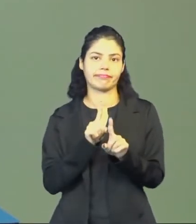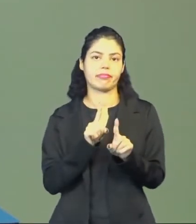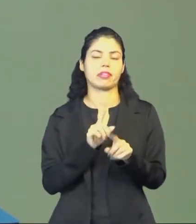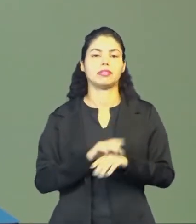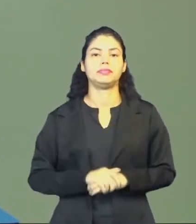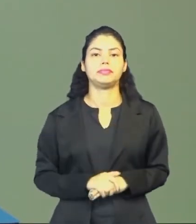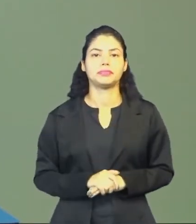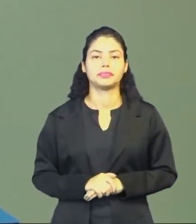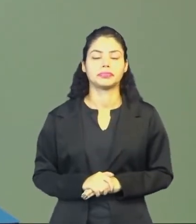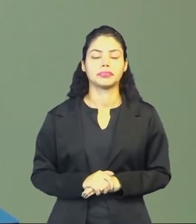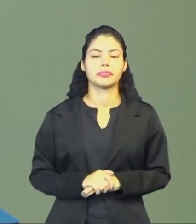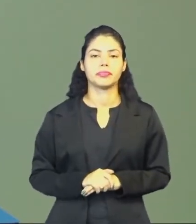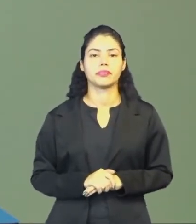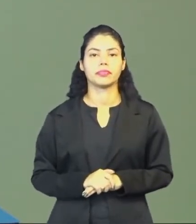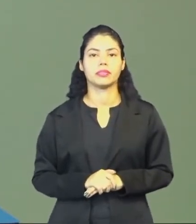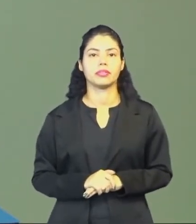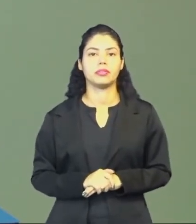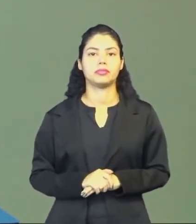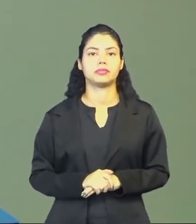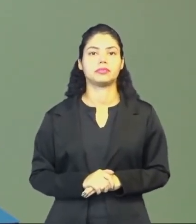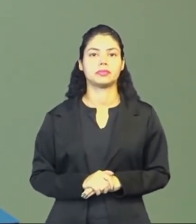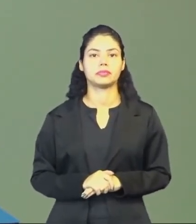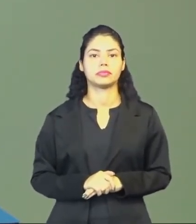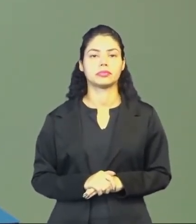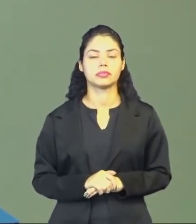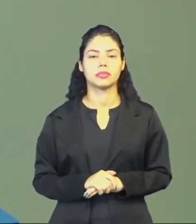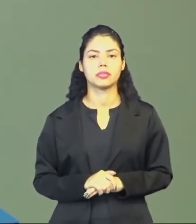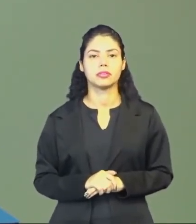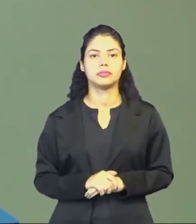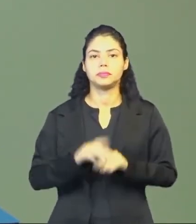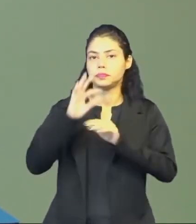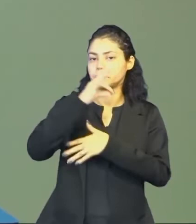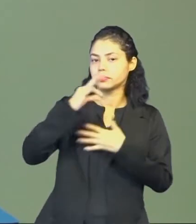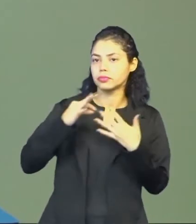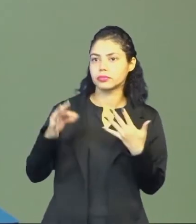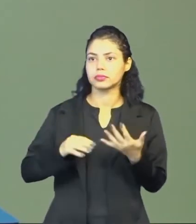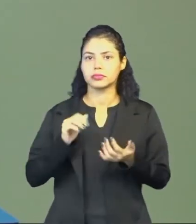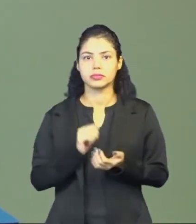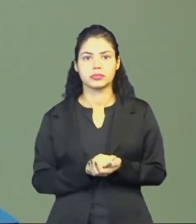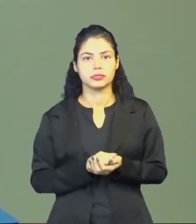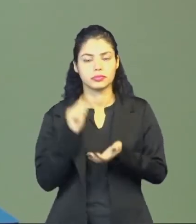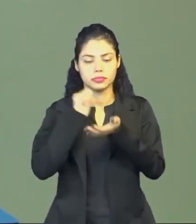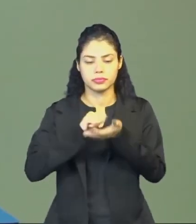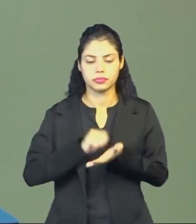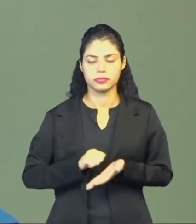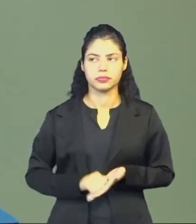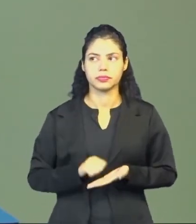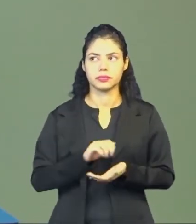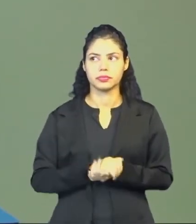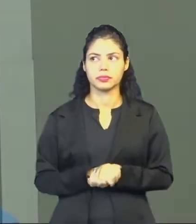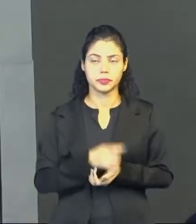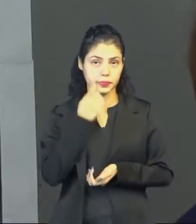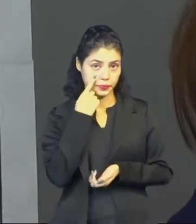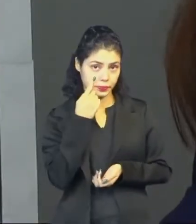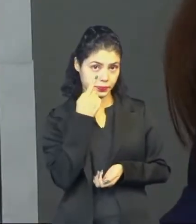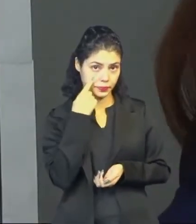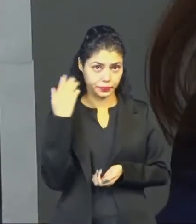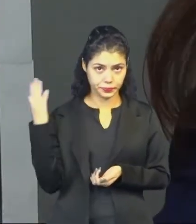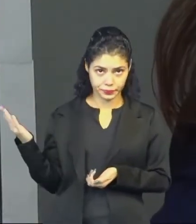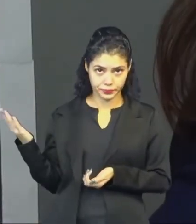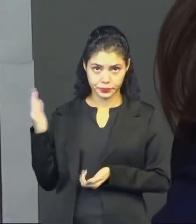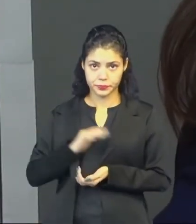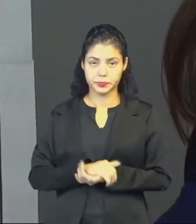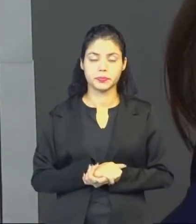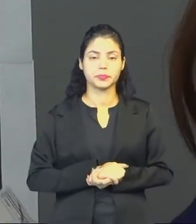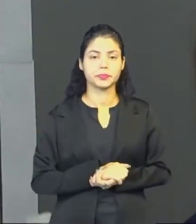tá? E esse é um texto que o tipo de texto é, né, para prescrever, prescritivo. E olha só o que diz aqui,